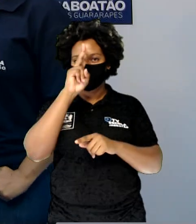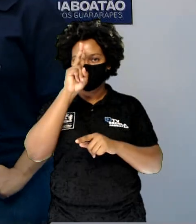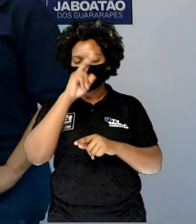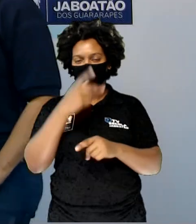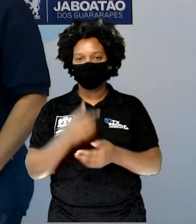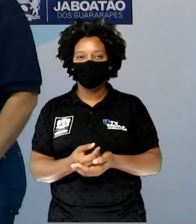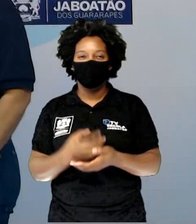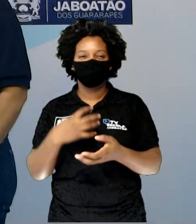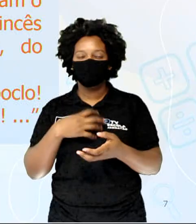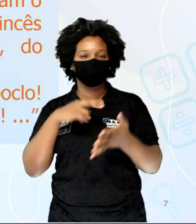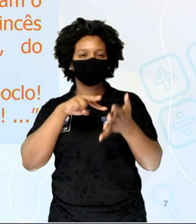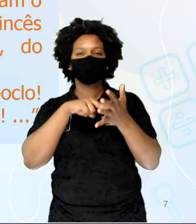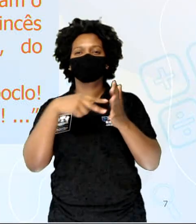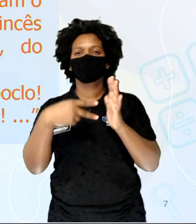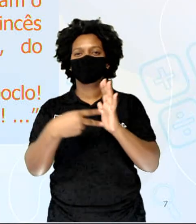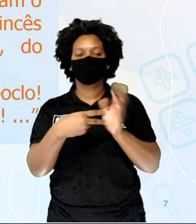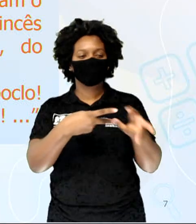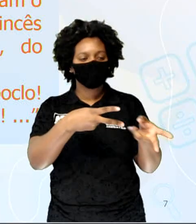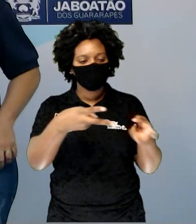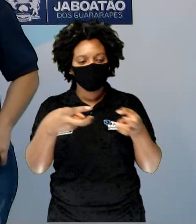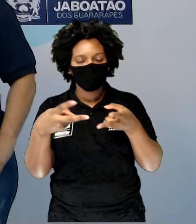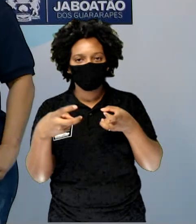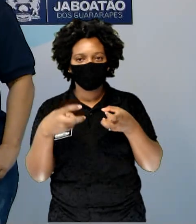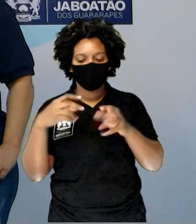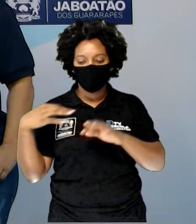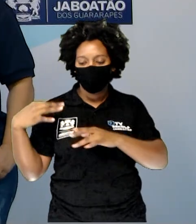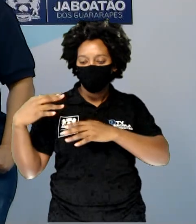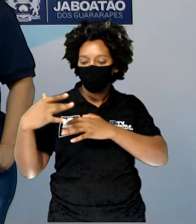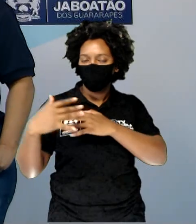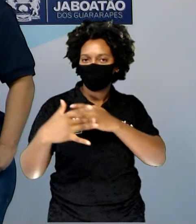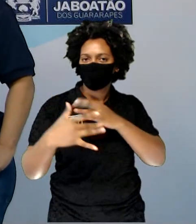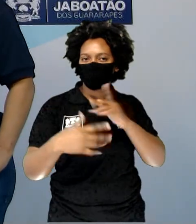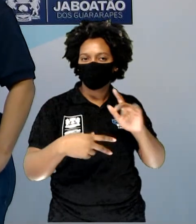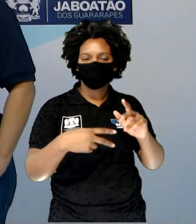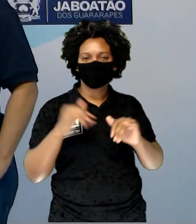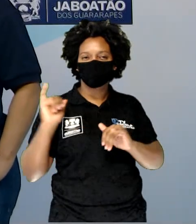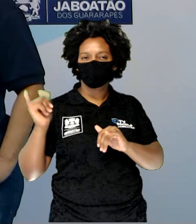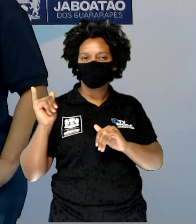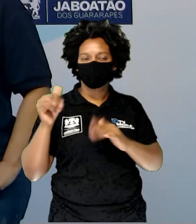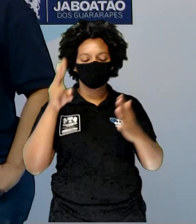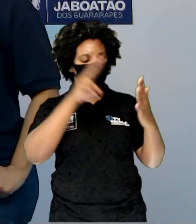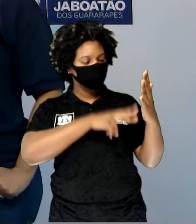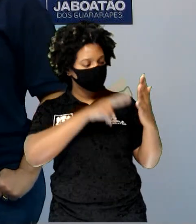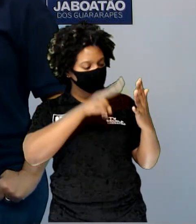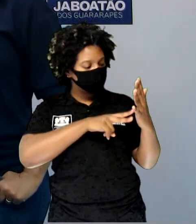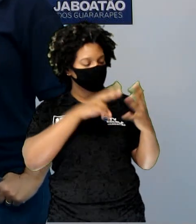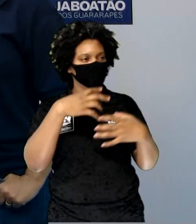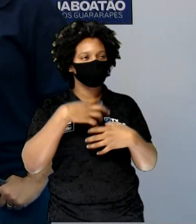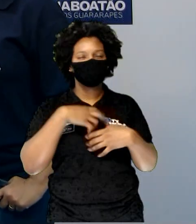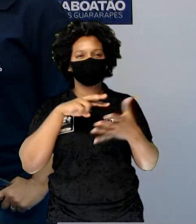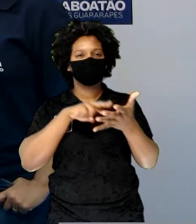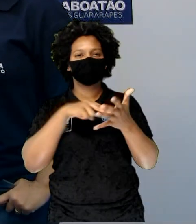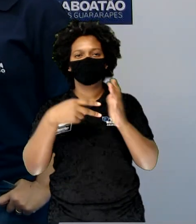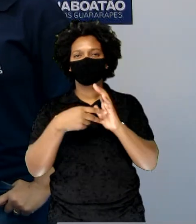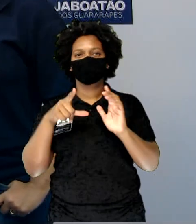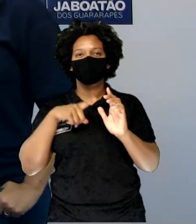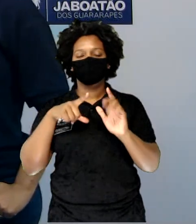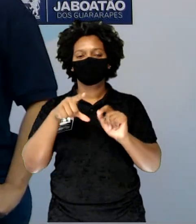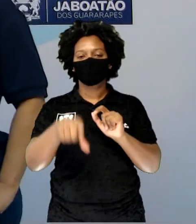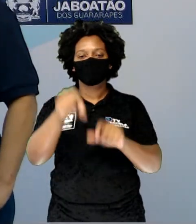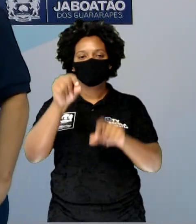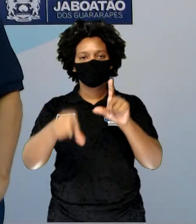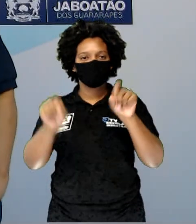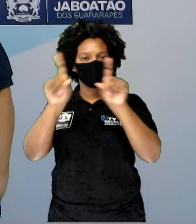Efeitos de sentido. Perceba que, durante os contos lidos, os efeitos de sentido têm a escolha de